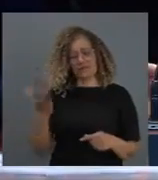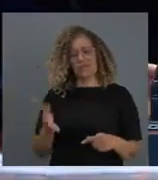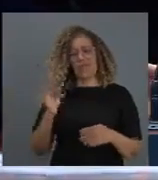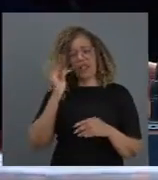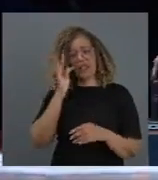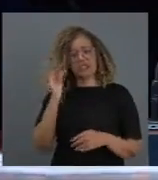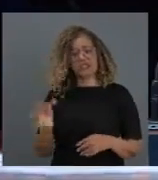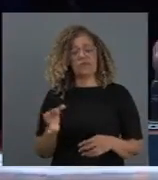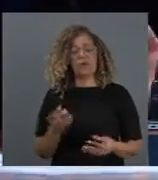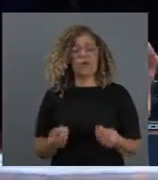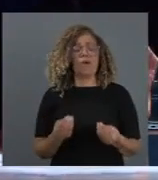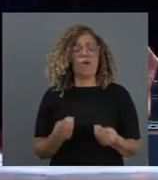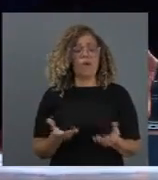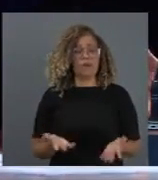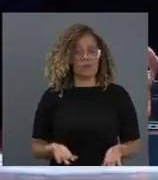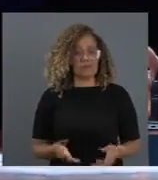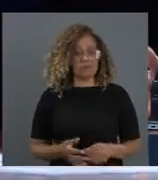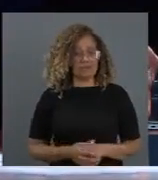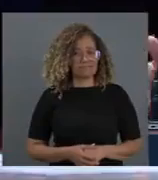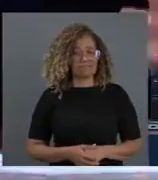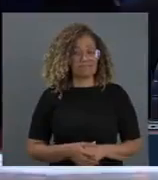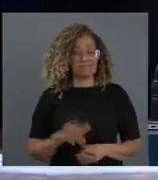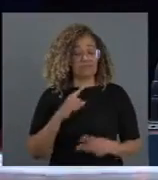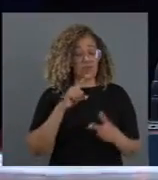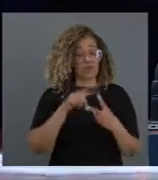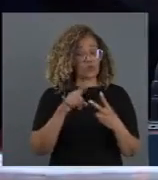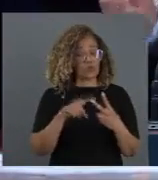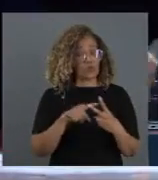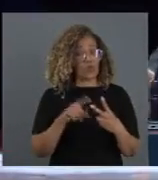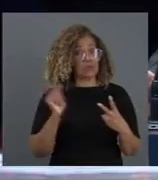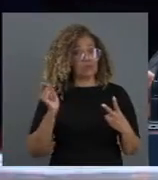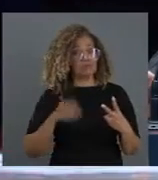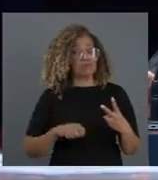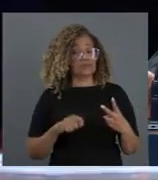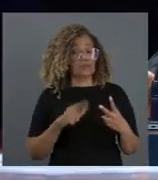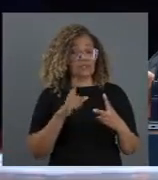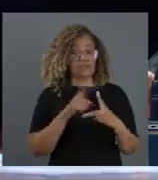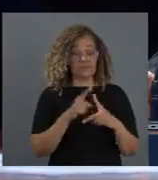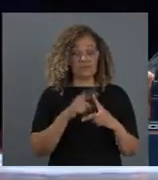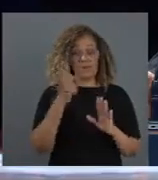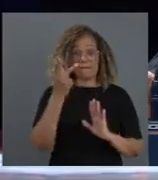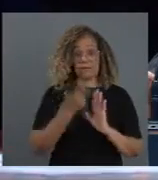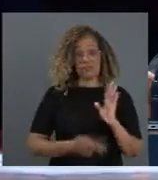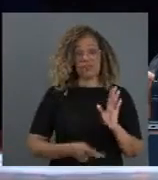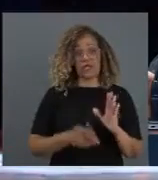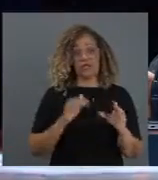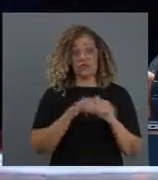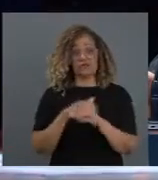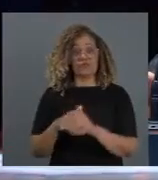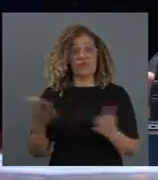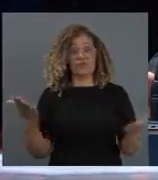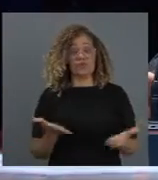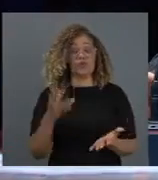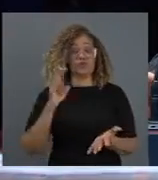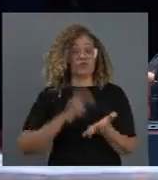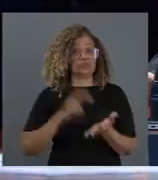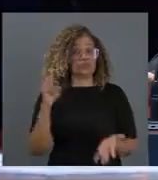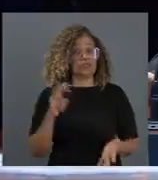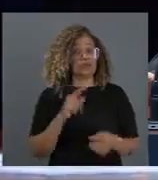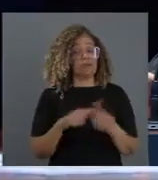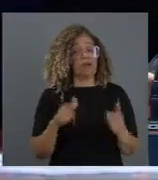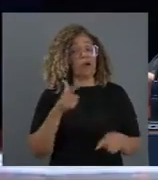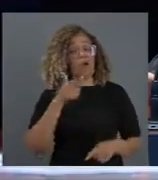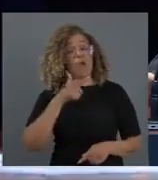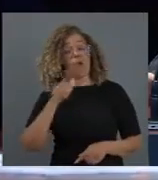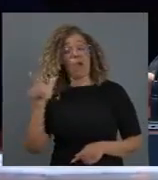a situação deles? Então, tem 2 possibilidades. Uma seria esse projeto que foi votado hoje pela manhã, mas tem um